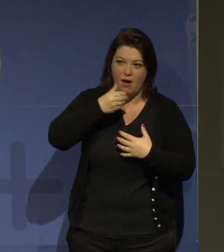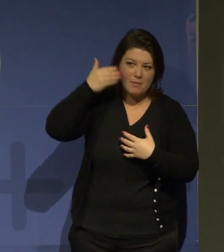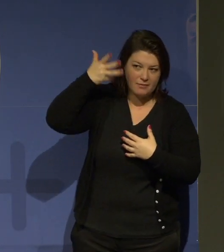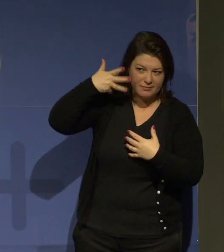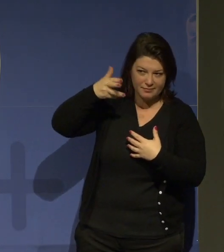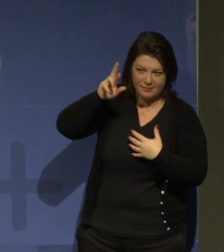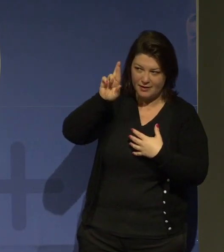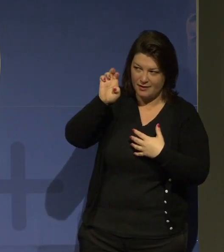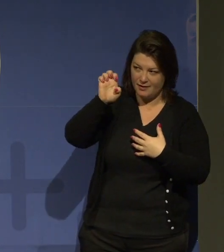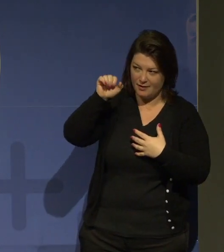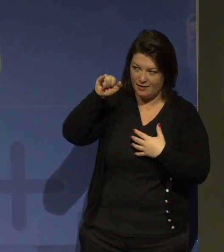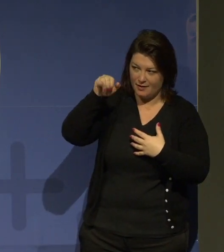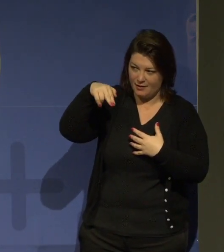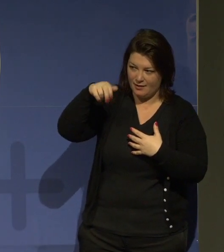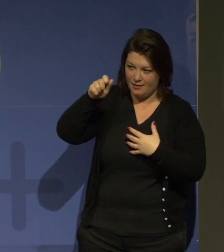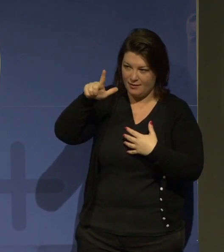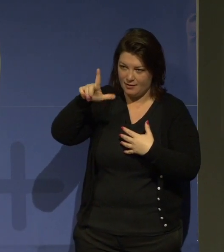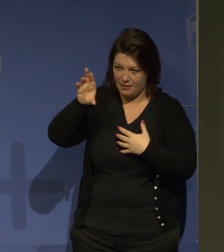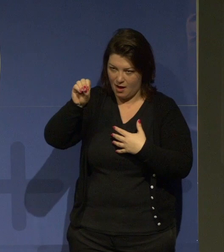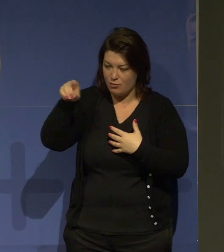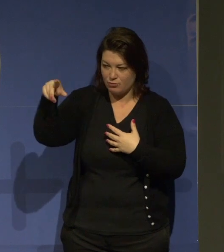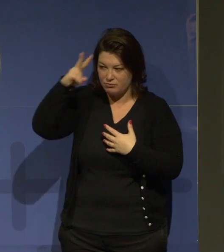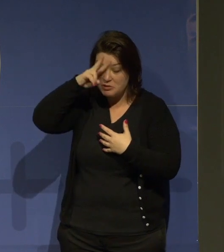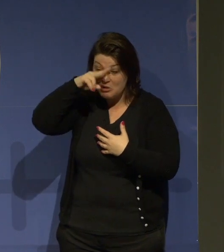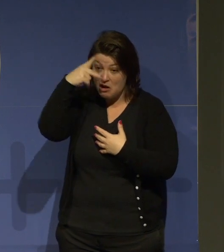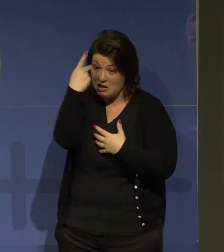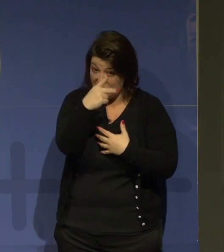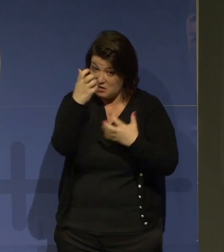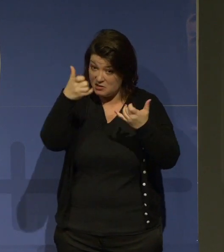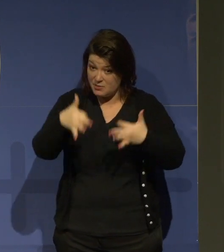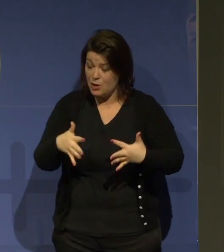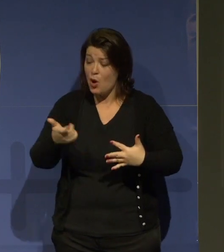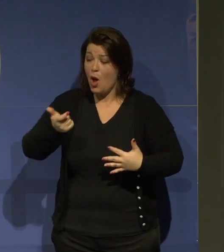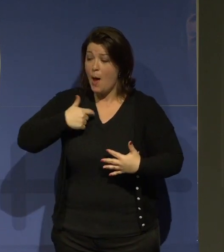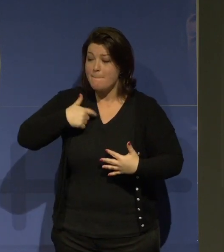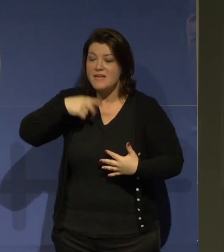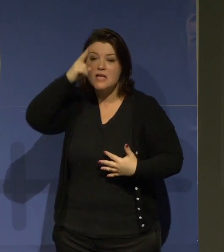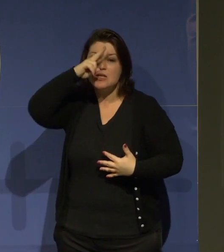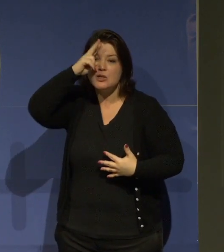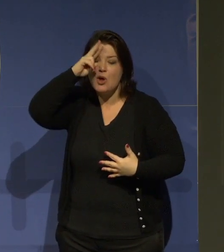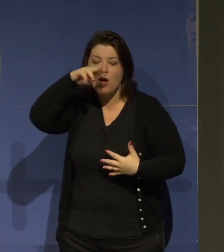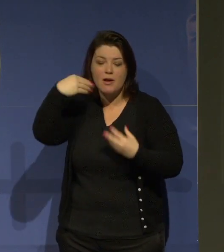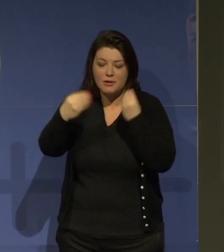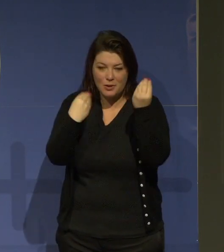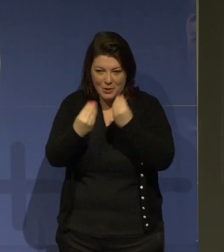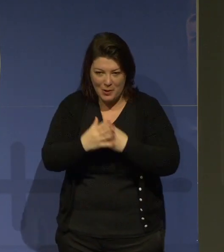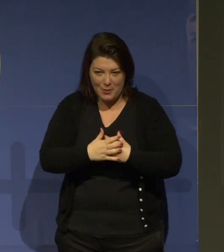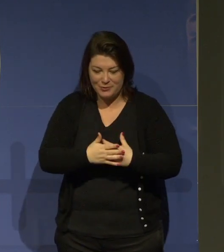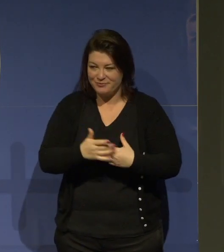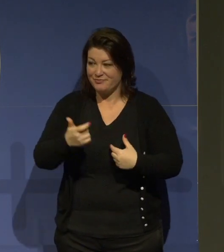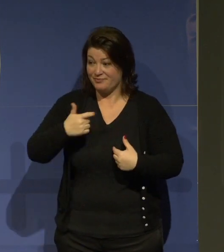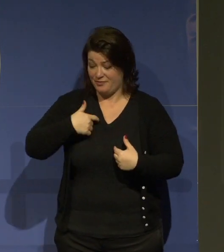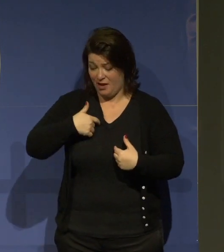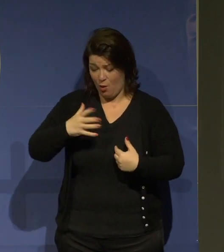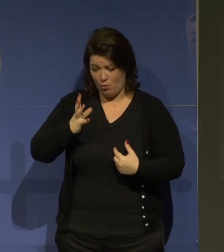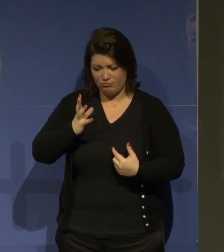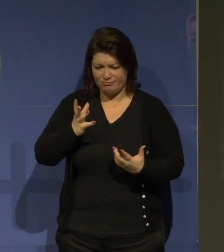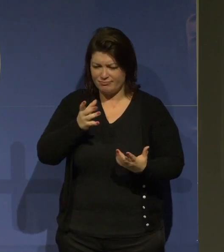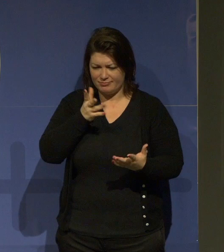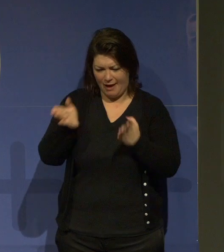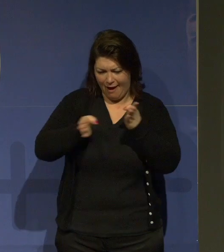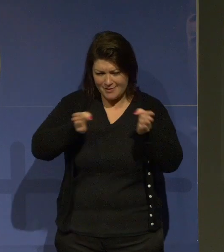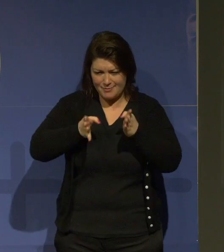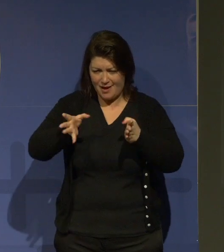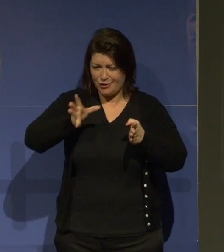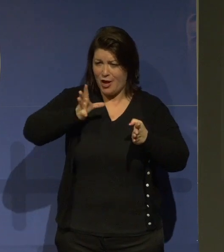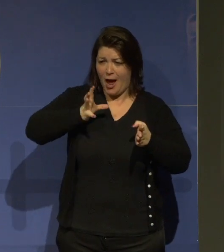contou aí um pouquinho da história dele. A minha história acontece, o meu amor pela acessibilidade,